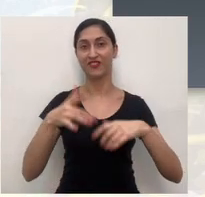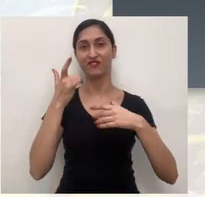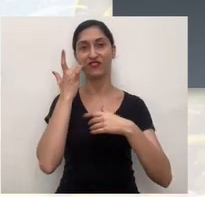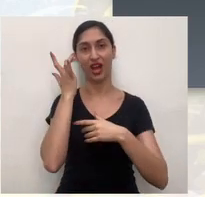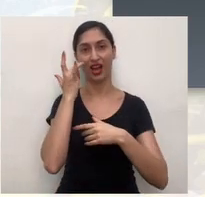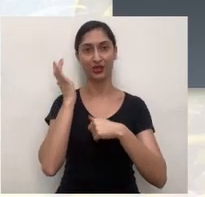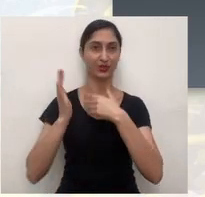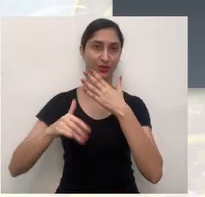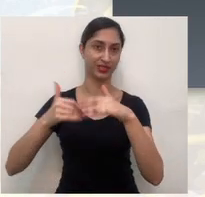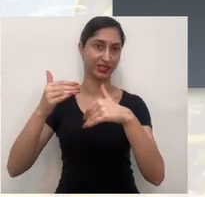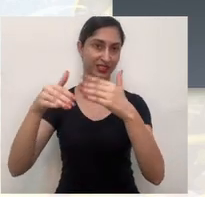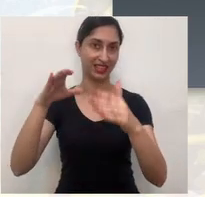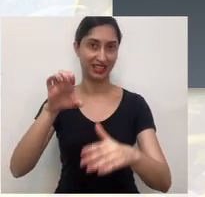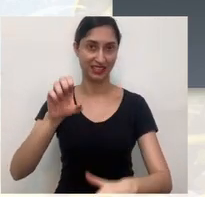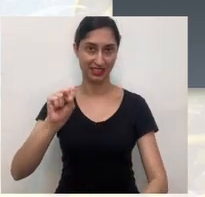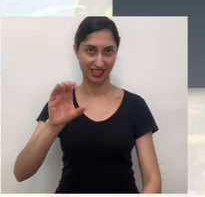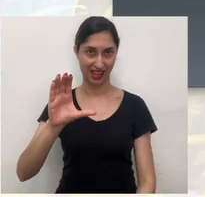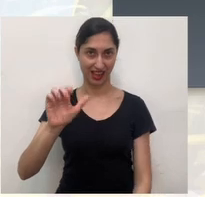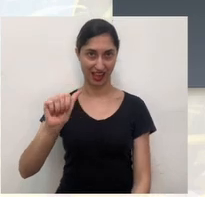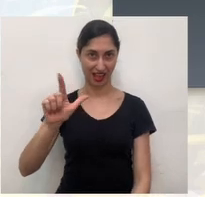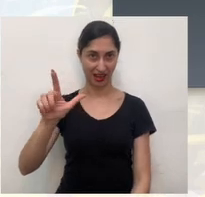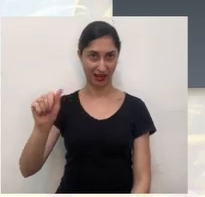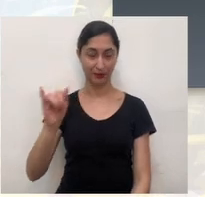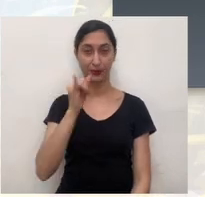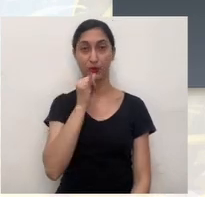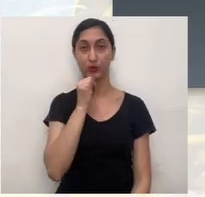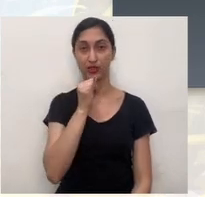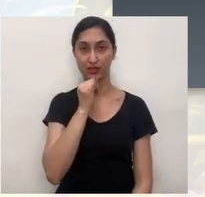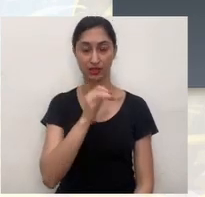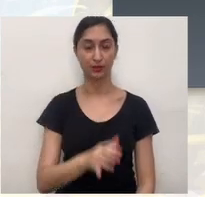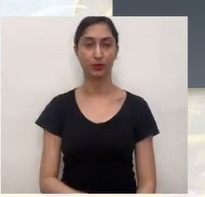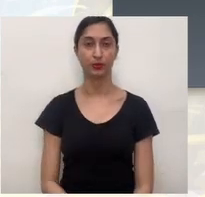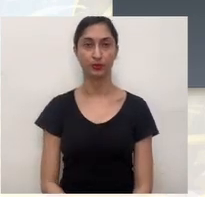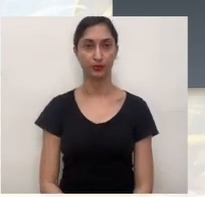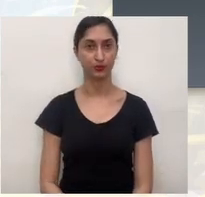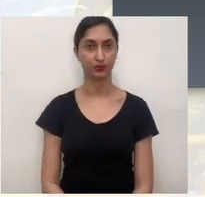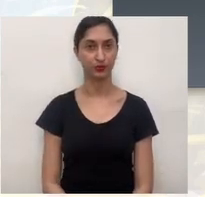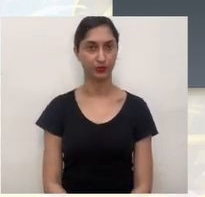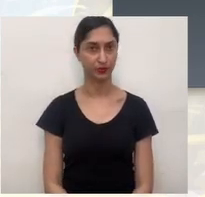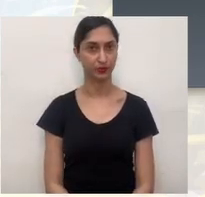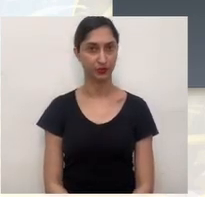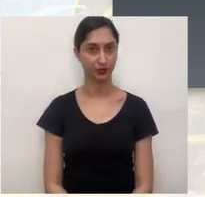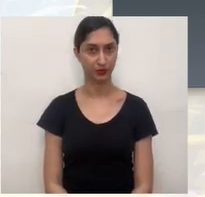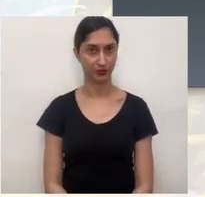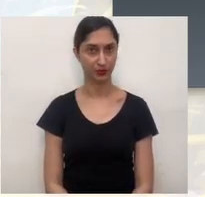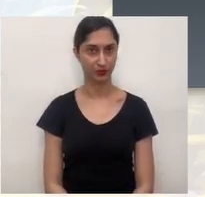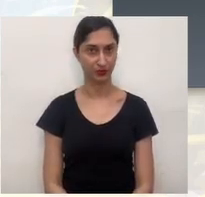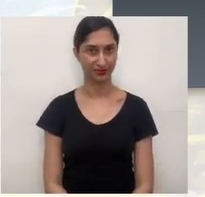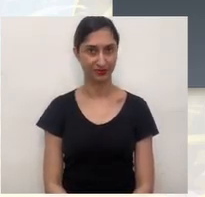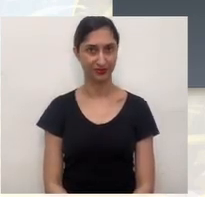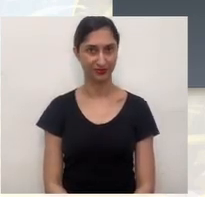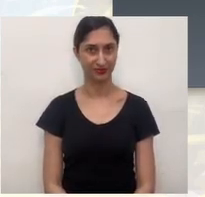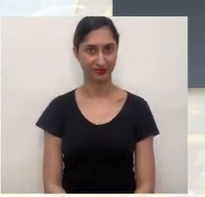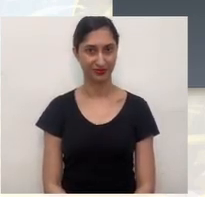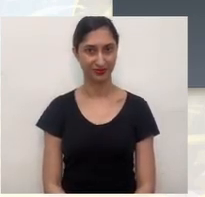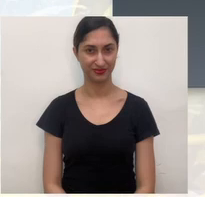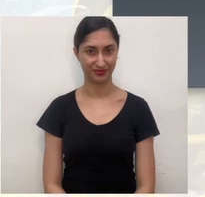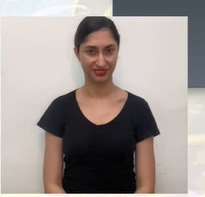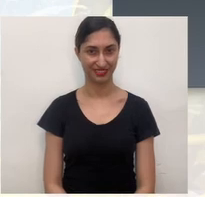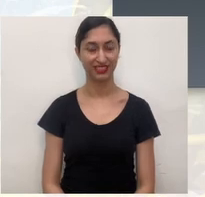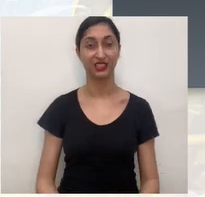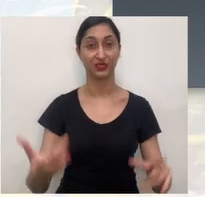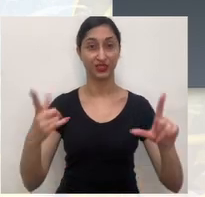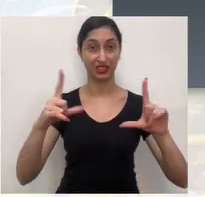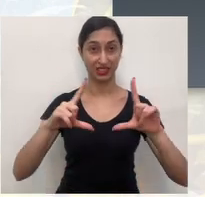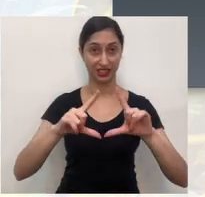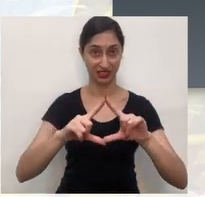exemplo, aqui ele poderia saber que um triângulo desses tem 1 metro na escala do